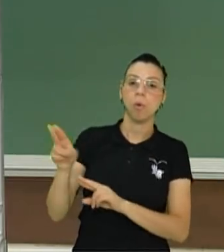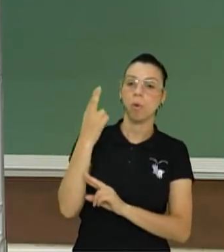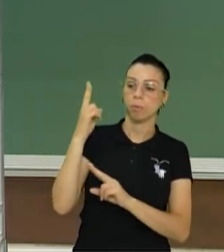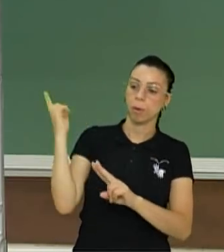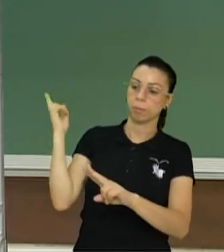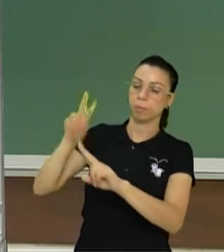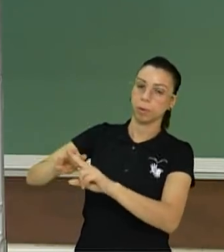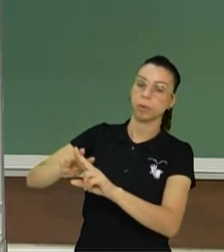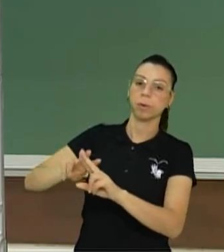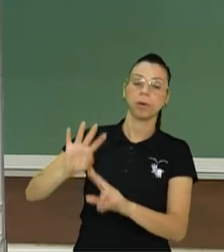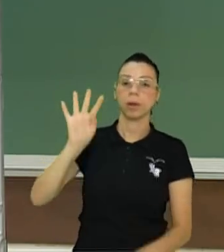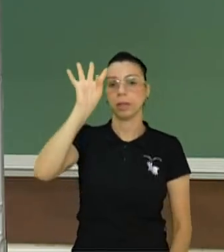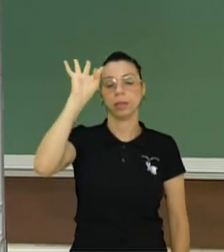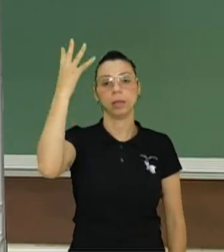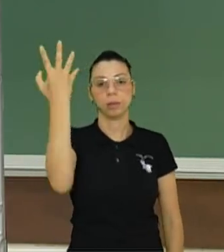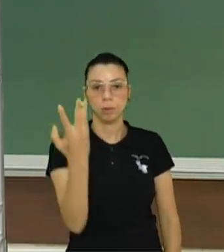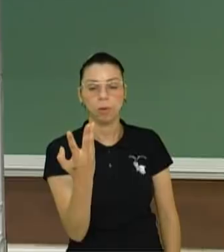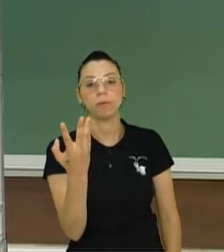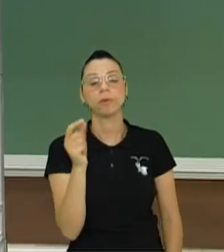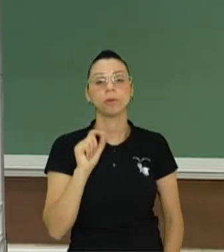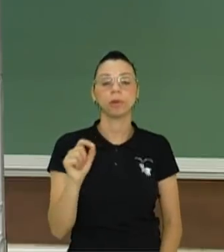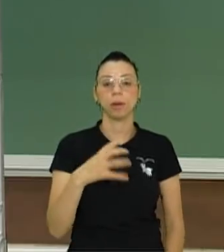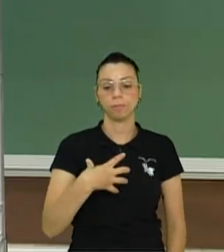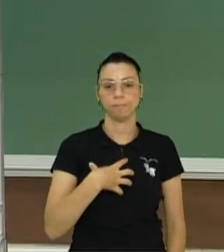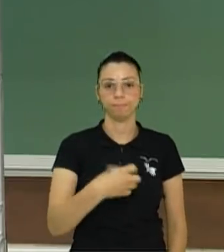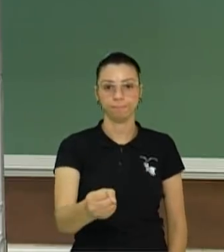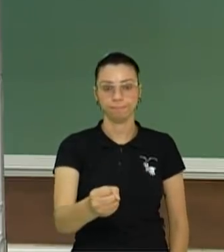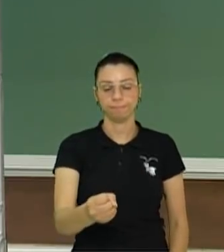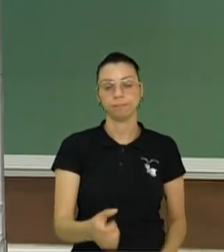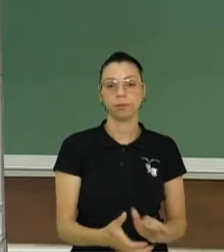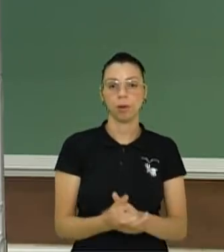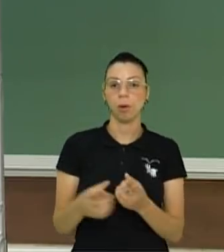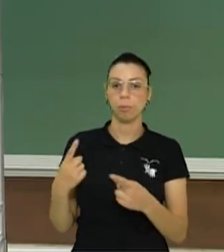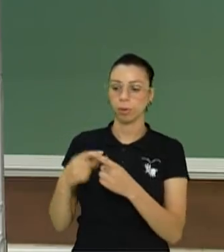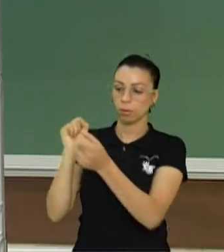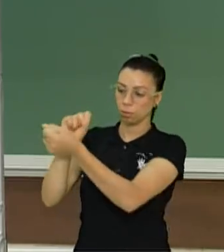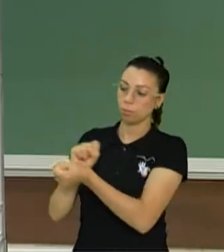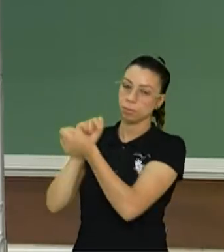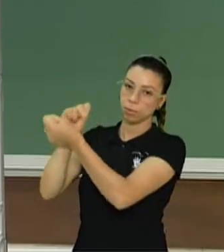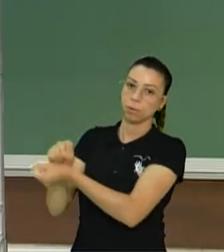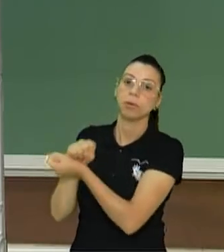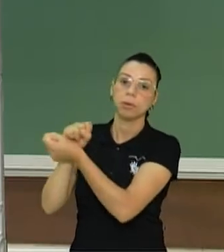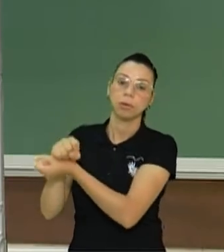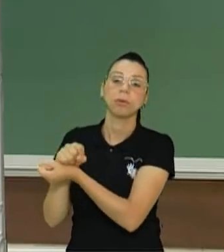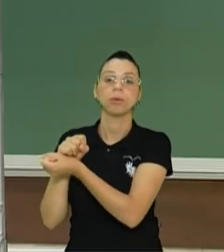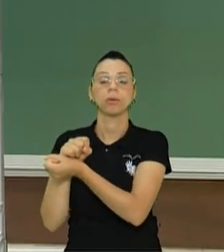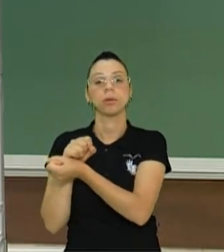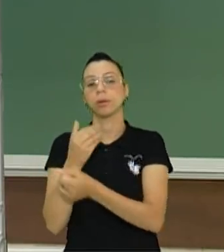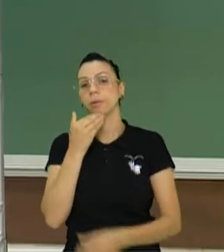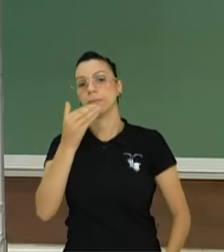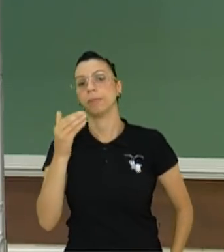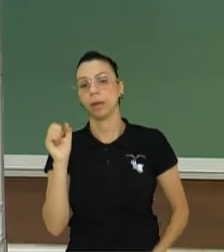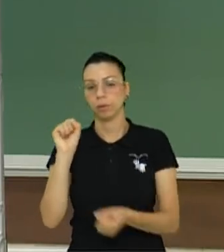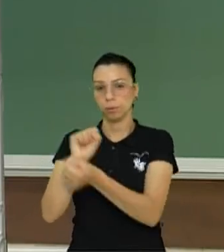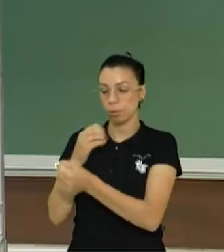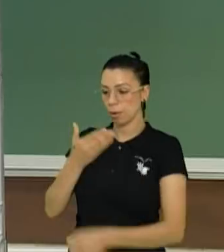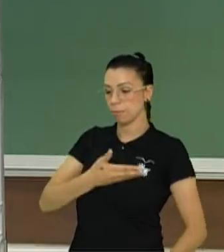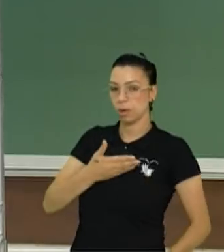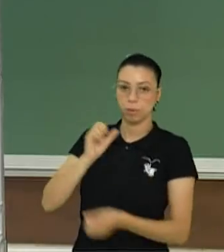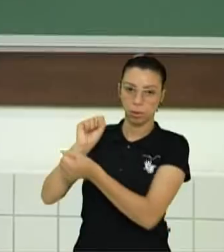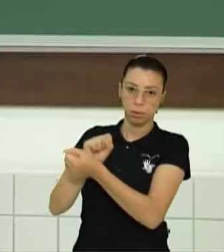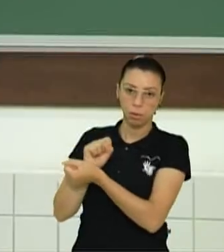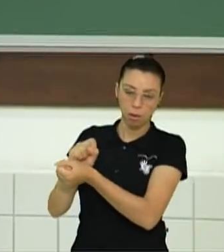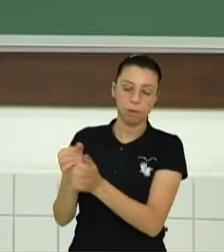e ele resolve então cometer, né, tirar sua própria vida. Ele está com um escravo, tem a história que ele manda o escravo tirar sua vida. Então assim, são